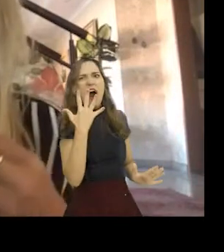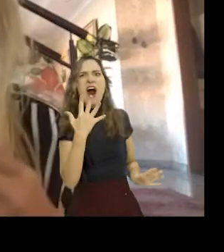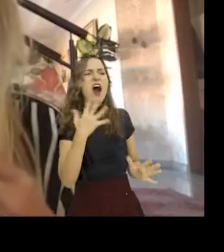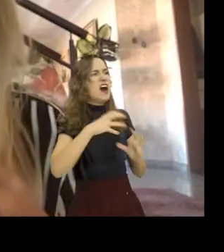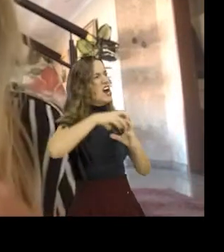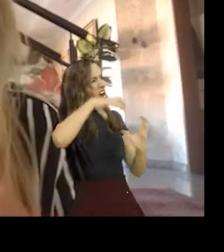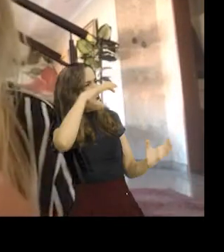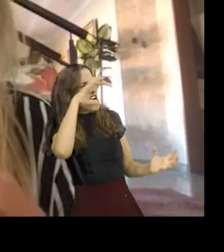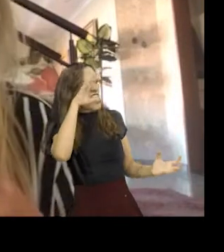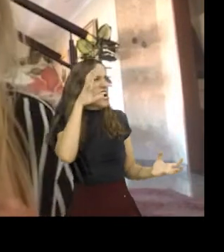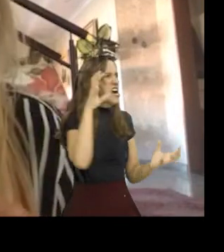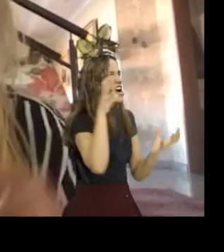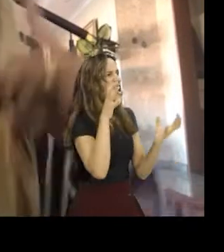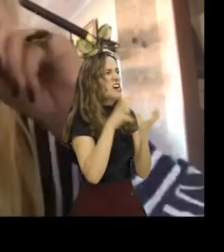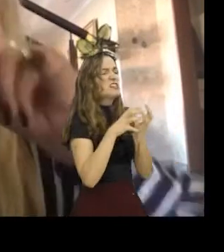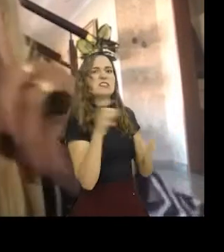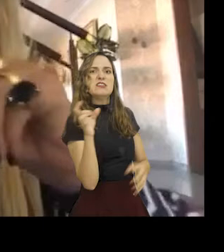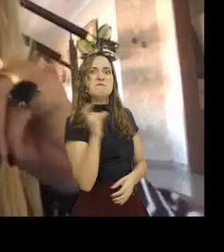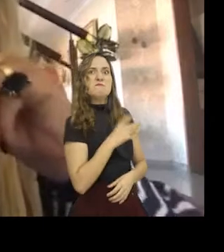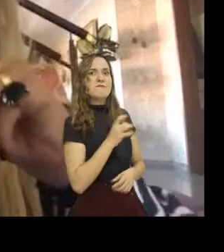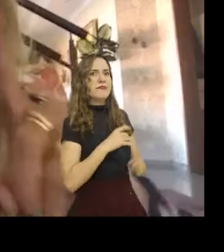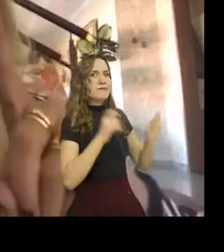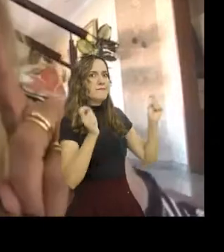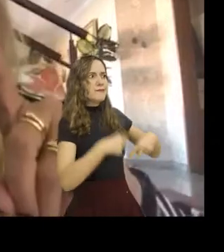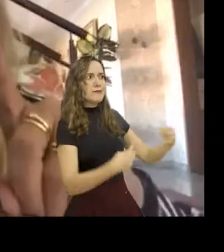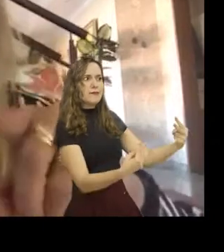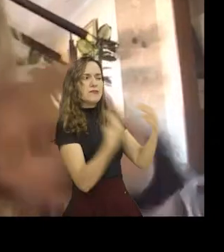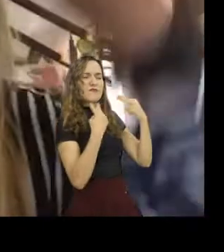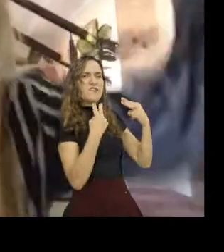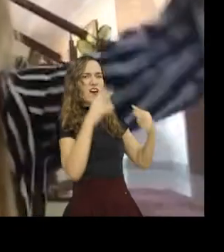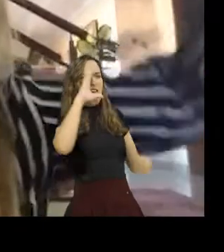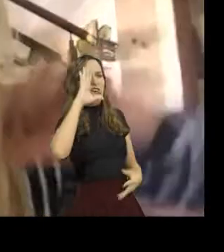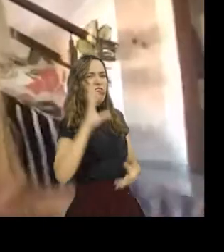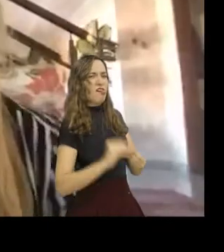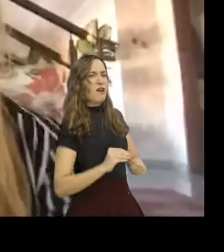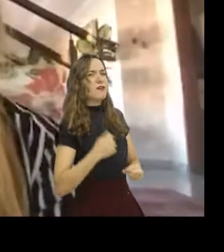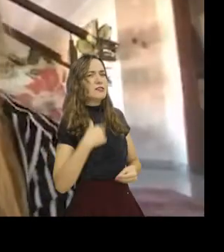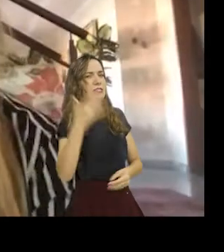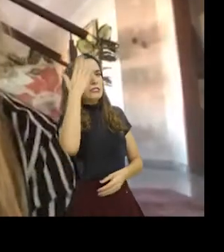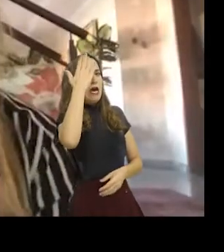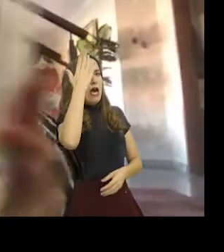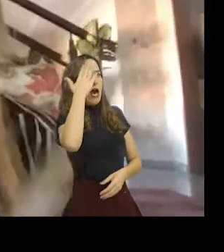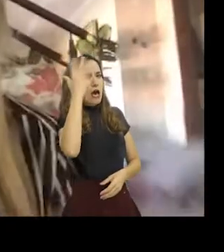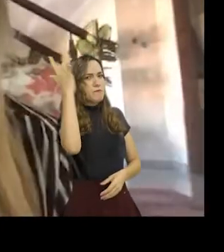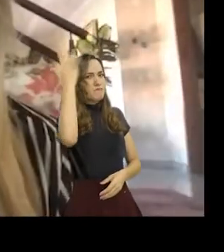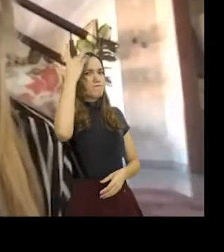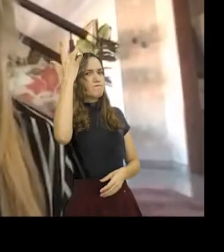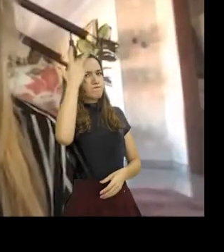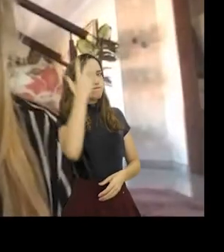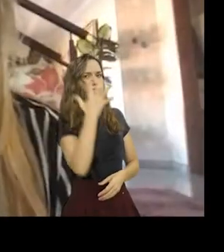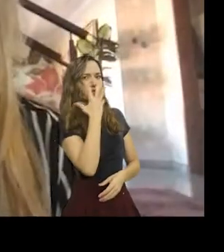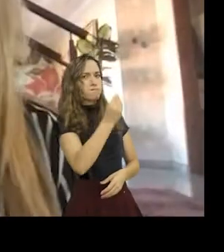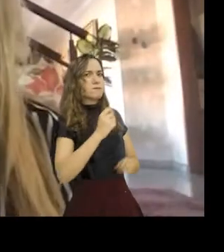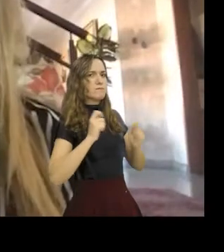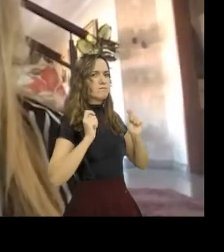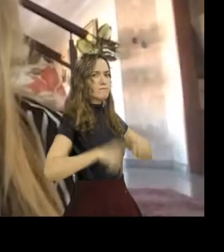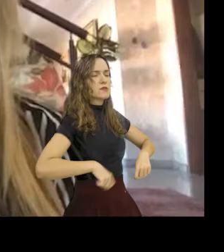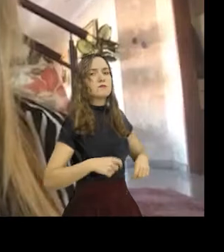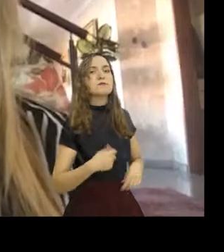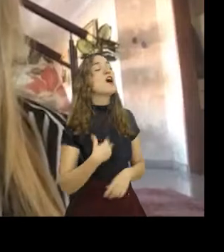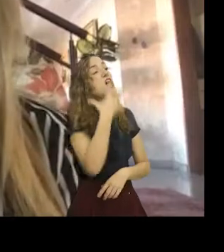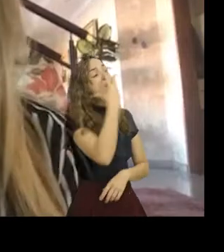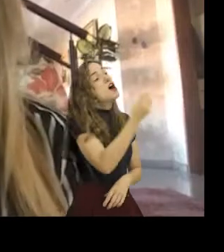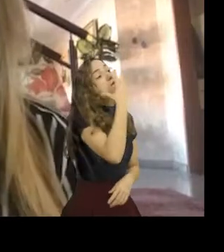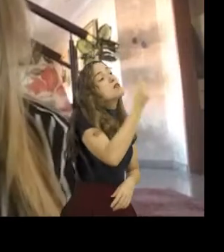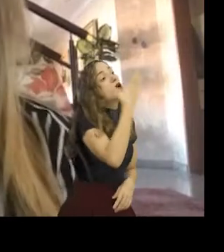que era para o medo ir voltando e a menininha saber com quem que não estava falando. Lobo, lobo,